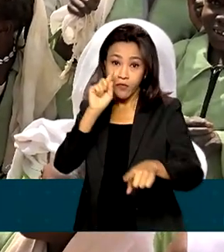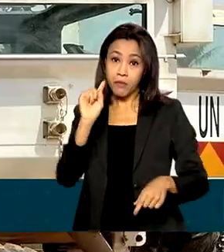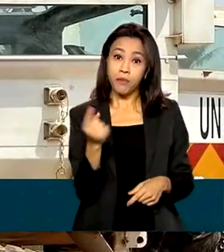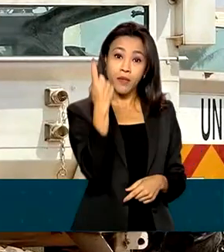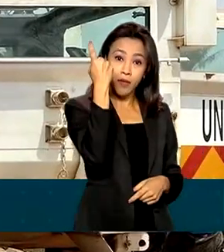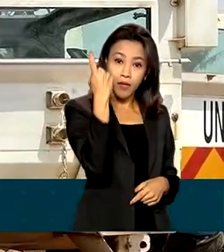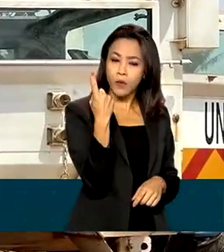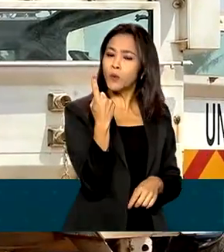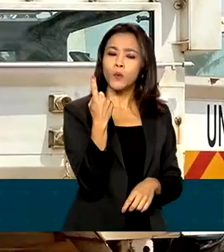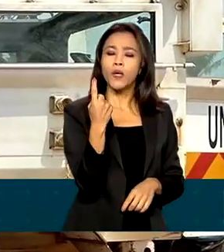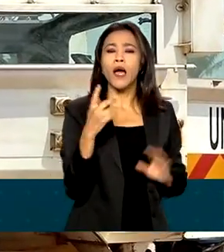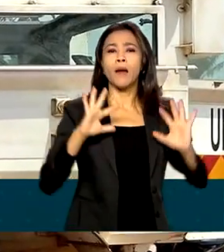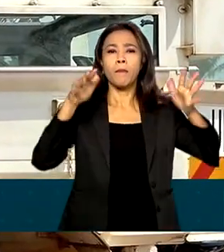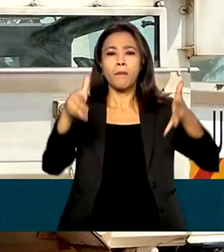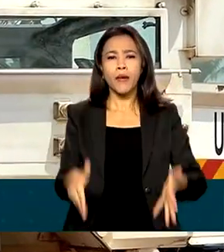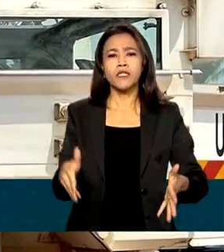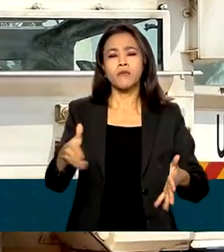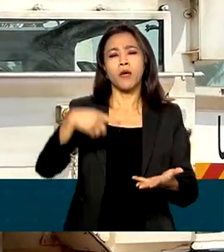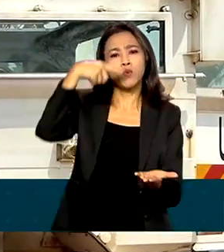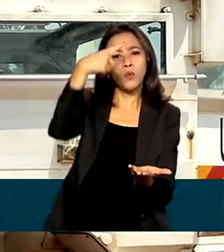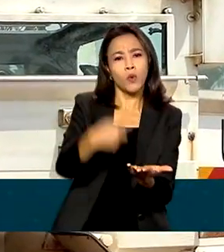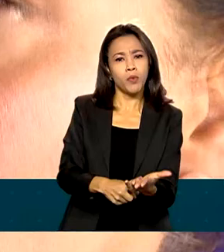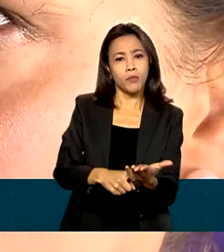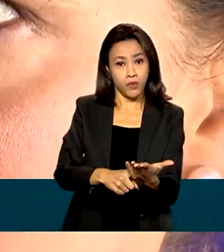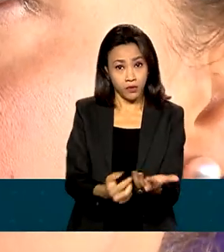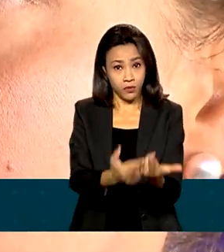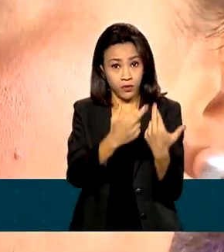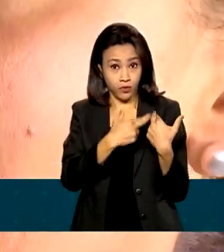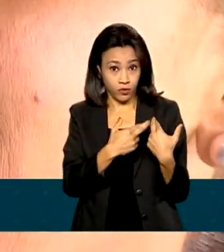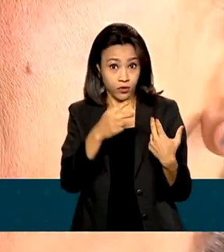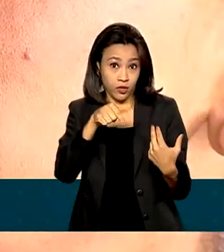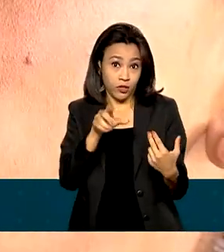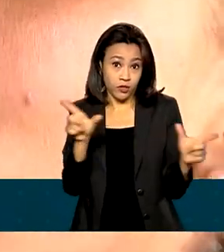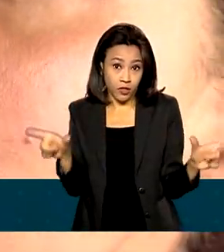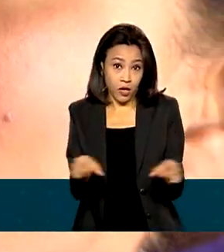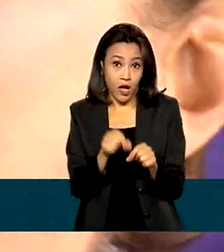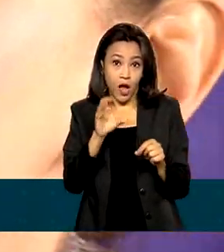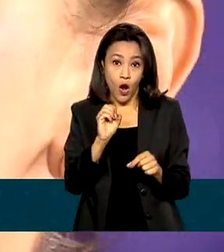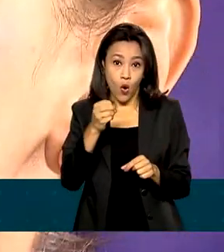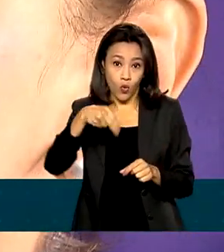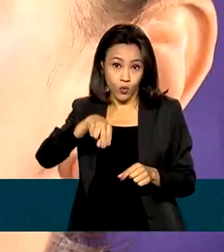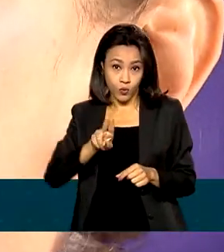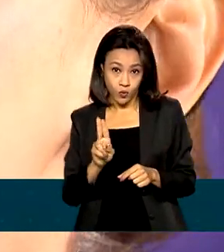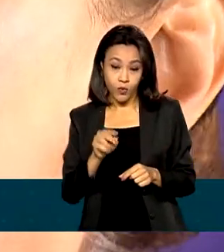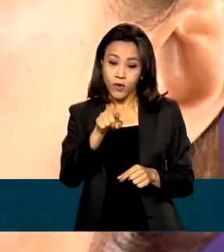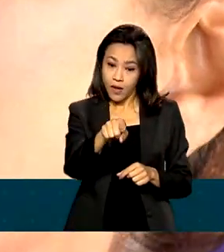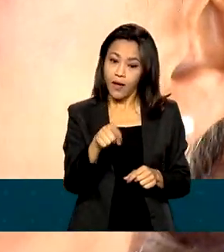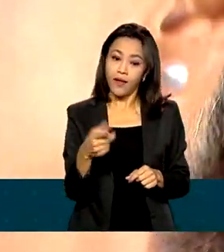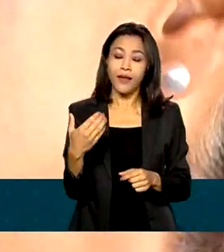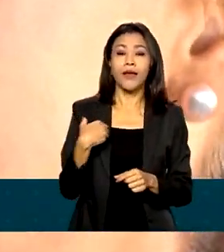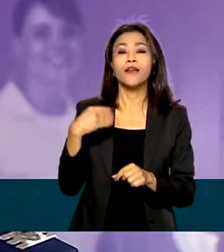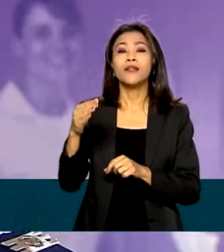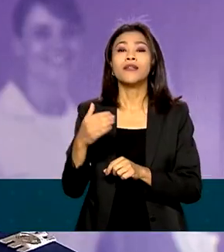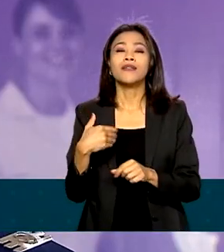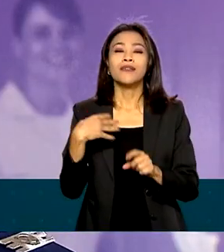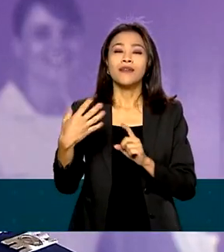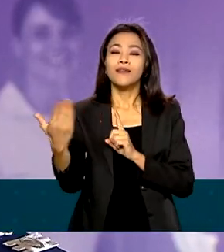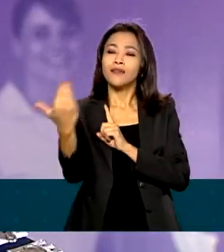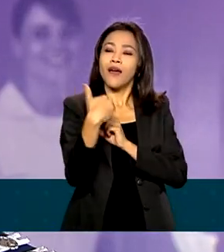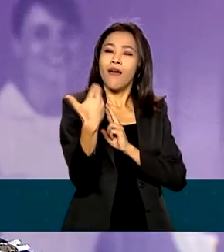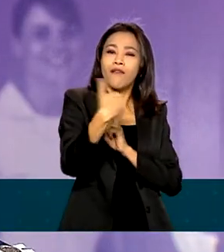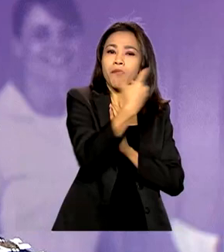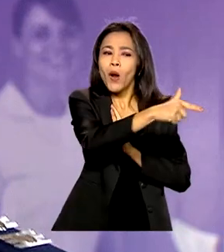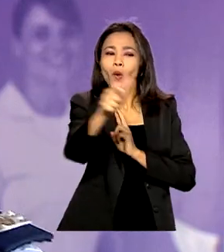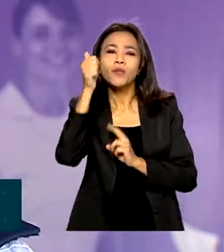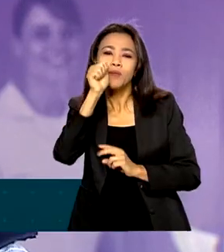a participar de uma missão de paz na ONU. Ela quer inspirar outras mulheres com o seu trabalho. Isso é o que